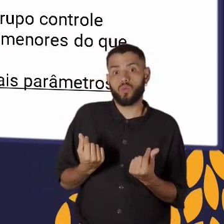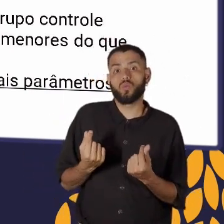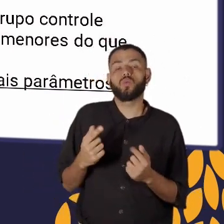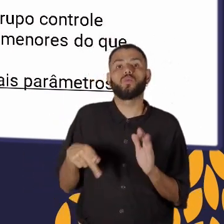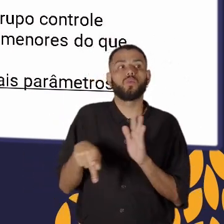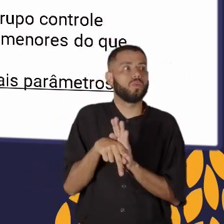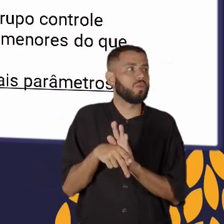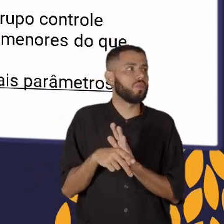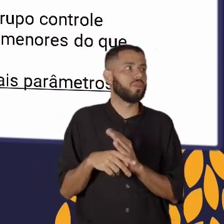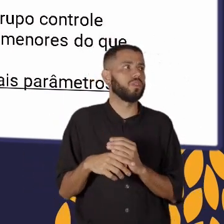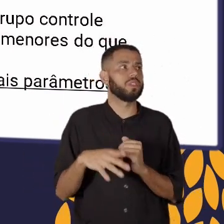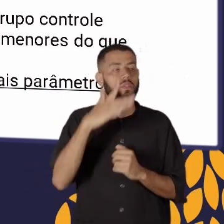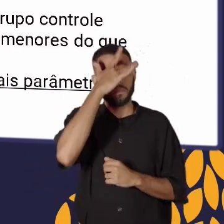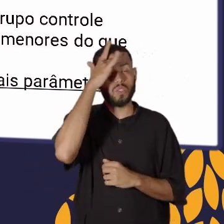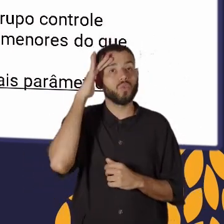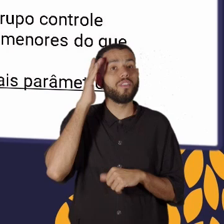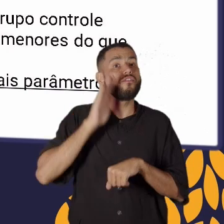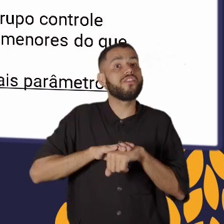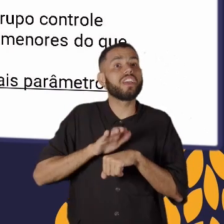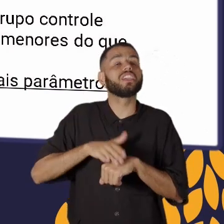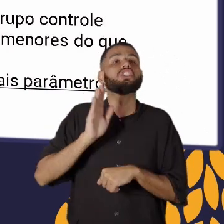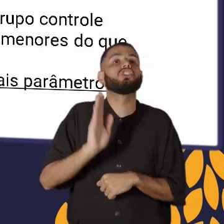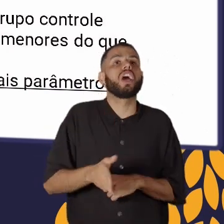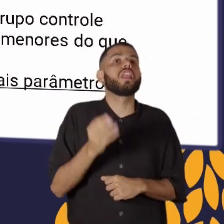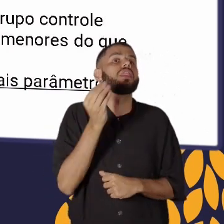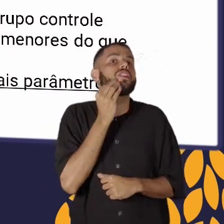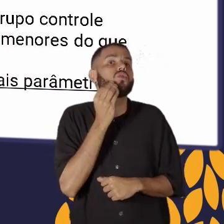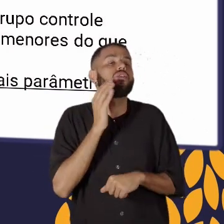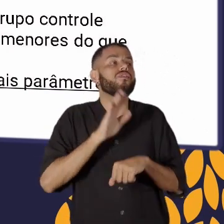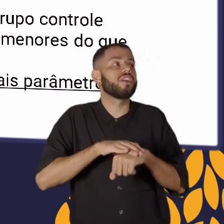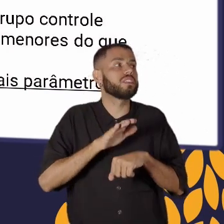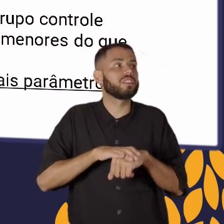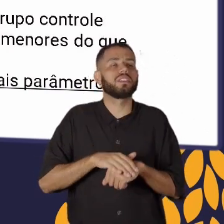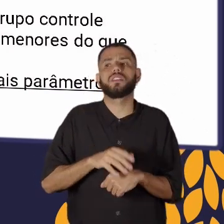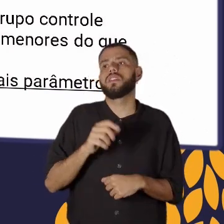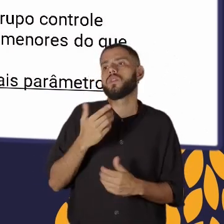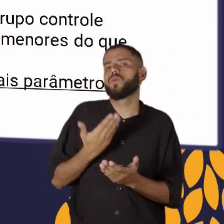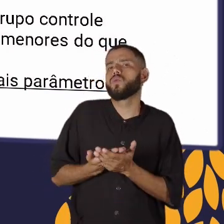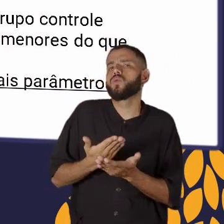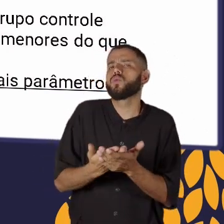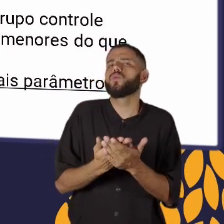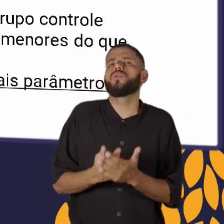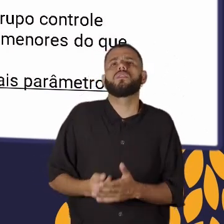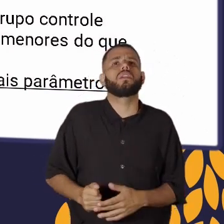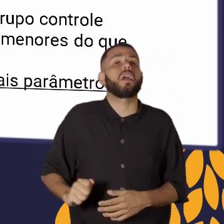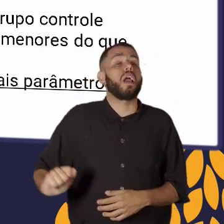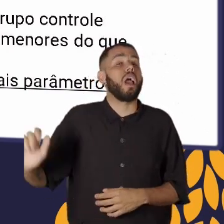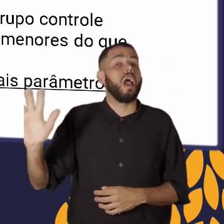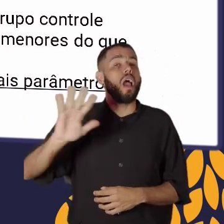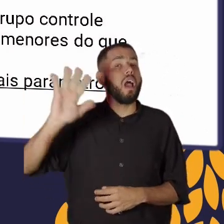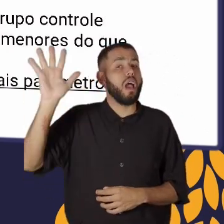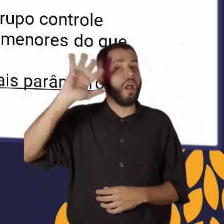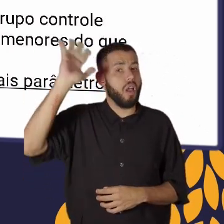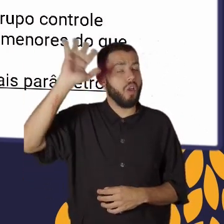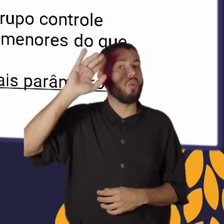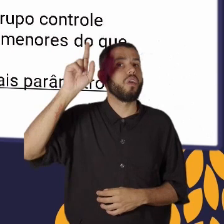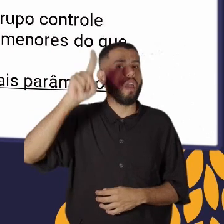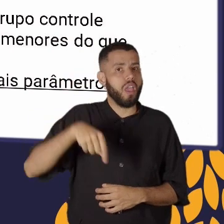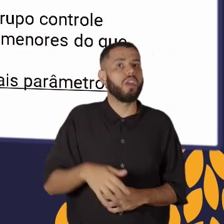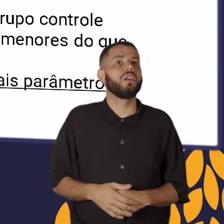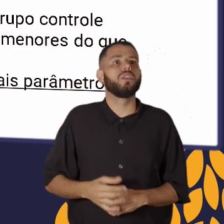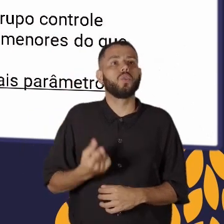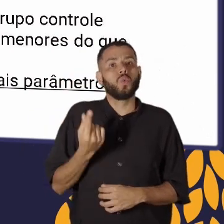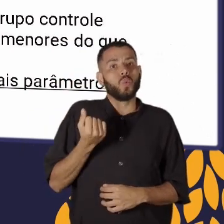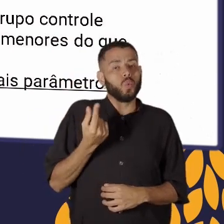né? Se alguém já fez ou já tentou fazer, é um estudo que ele é bastante caro, ele é um estudo que tem um